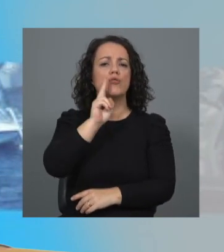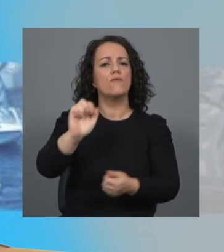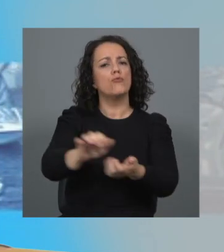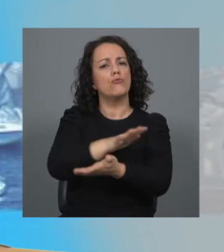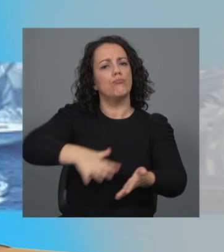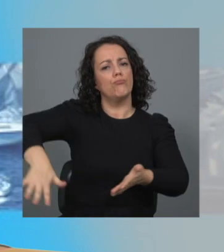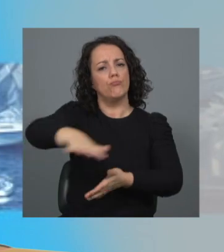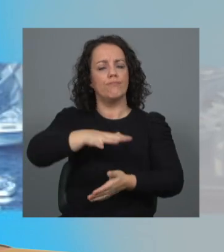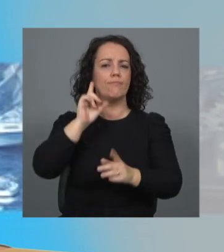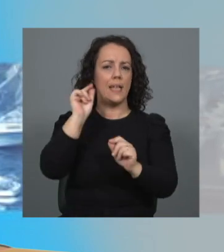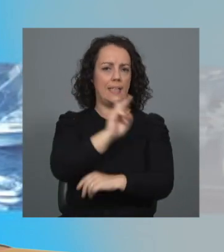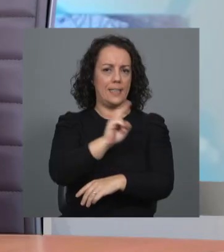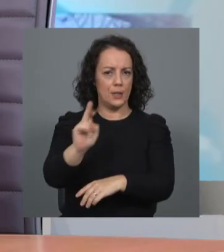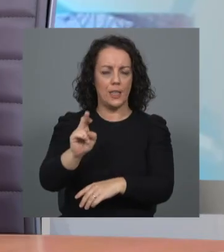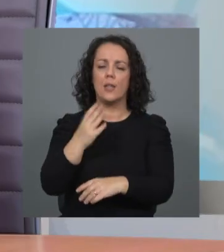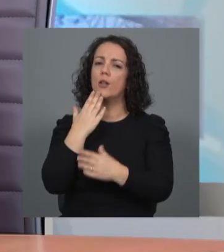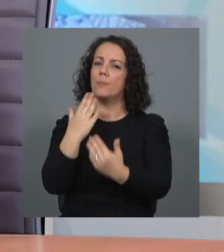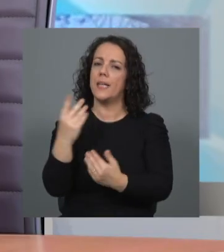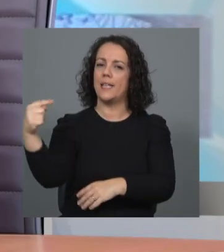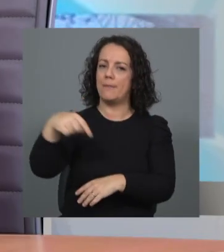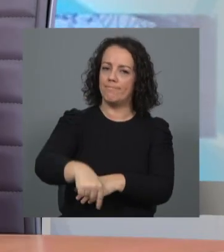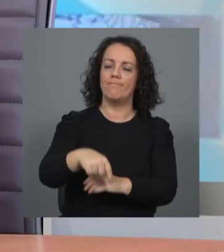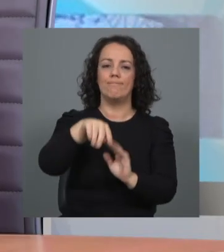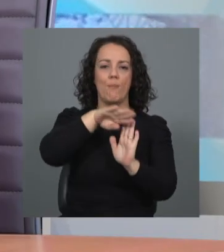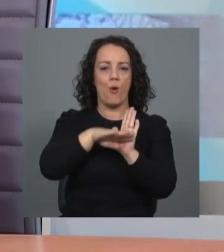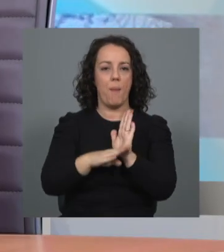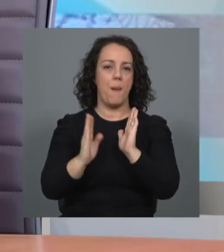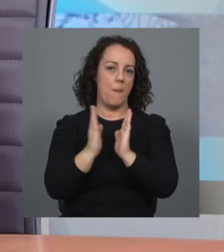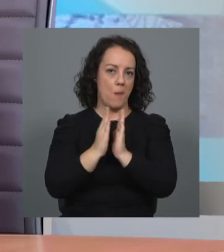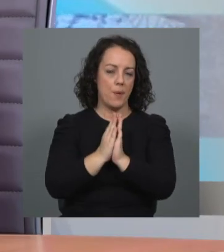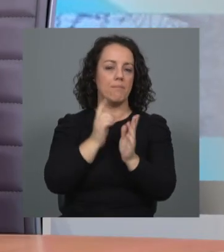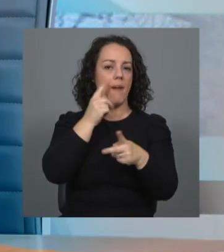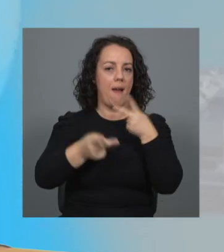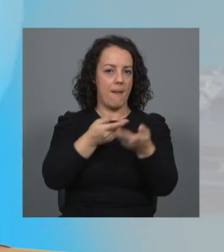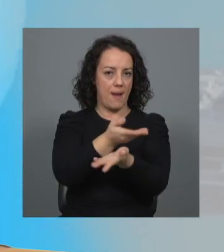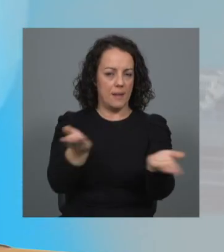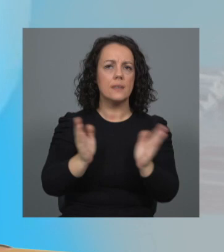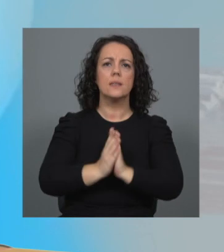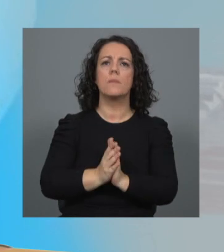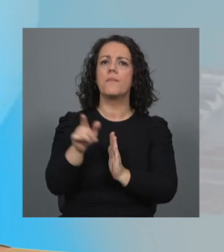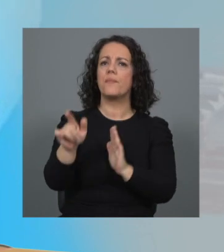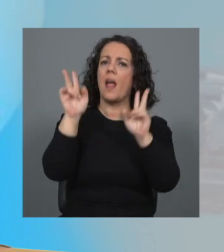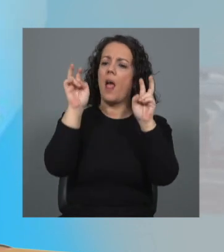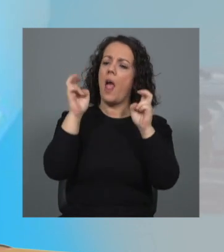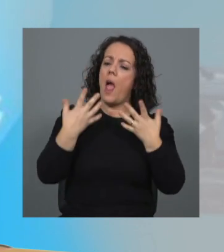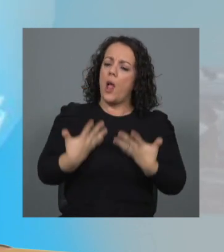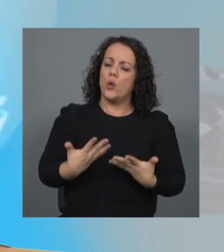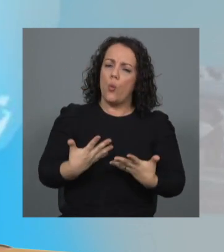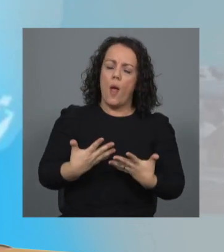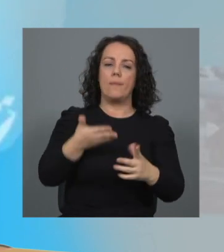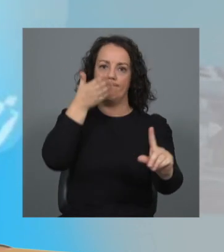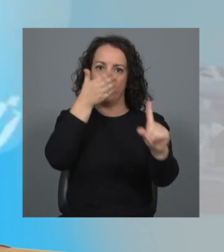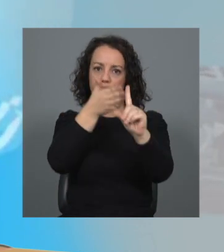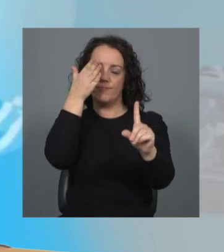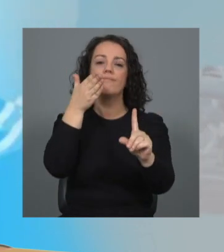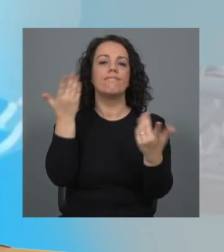connosco. Muito obrigado por estares uma vez mais aqui no programa Eclésia e desta vez a atualidade muito centrada na